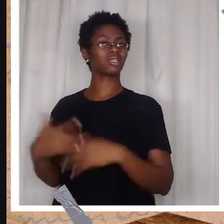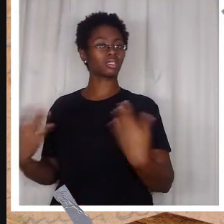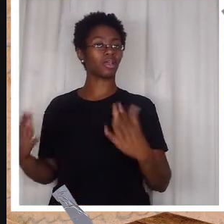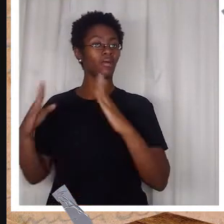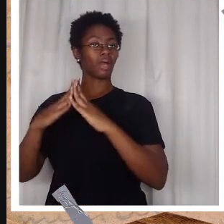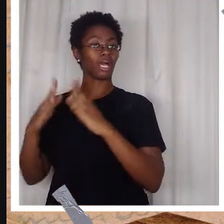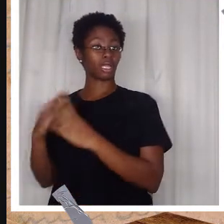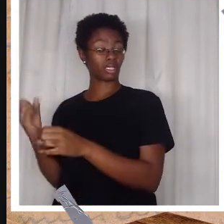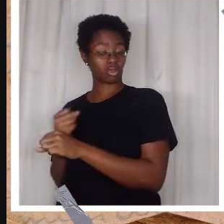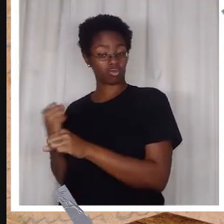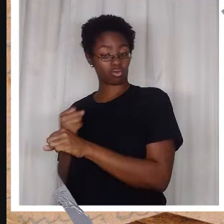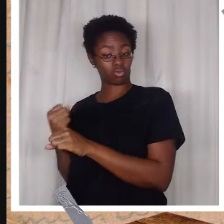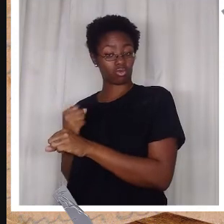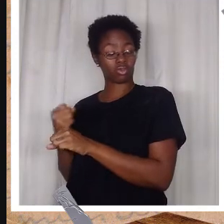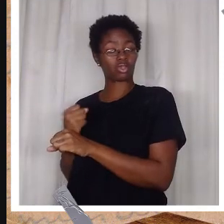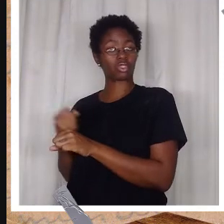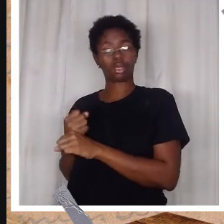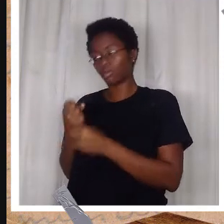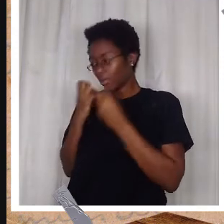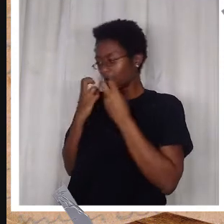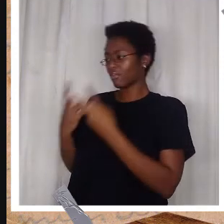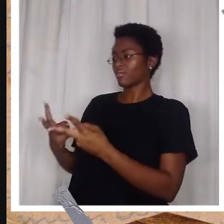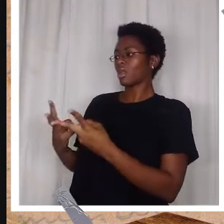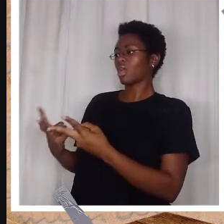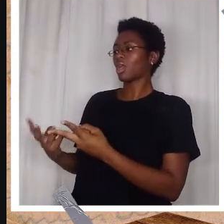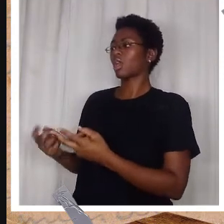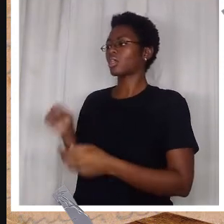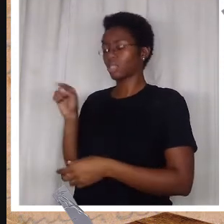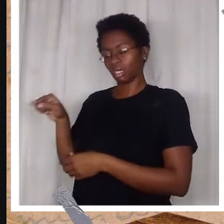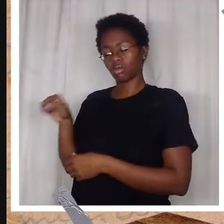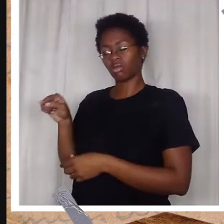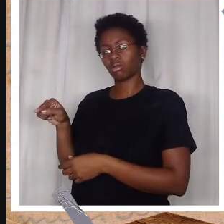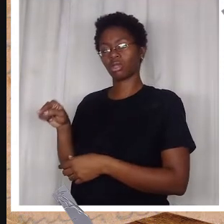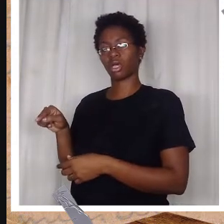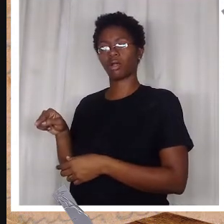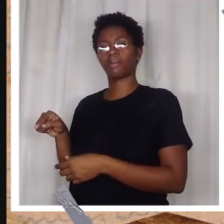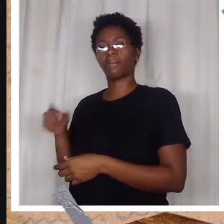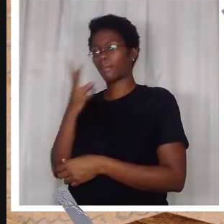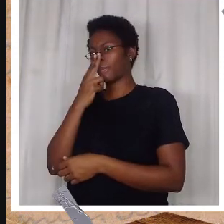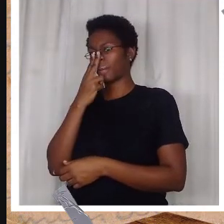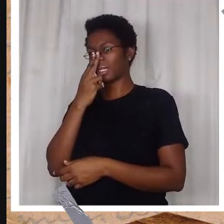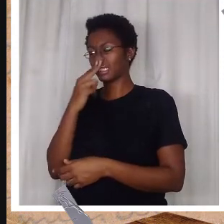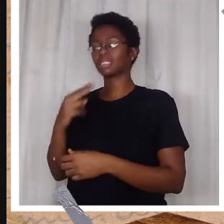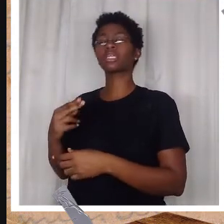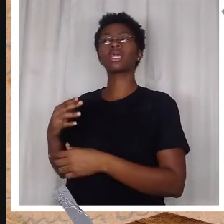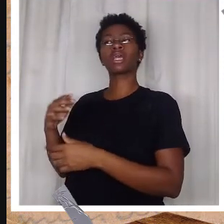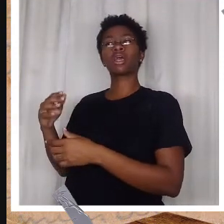alvenaria, a gente consegue ver isso, do quanto esse fenômeno dela também gerou a ela